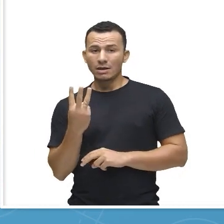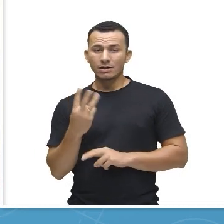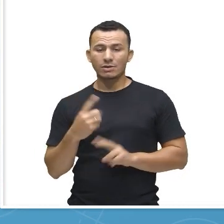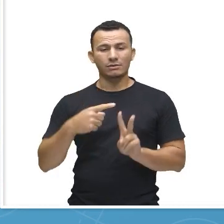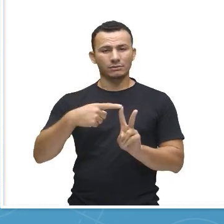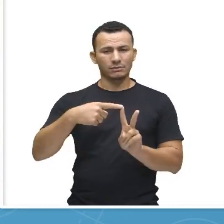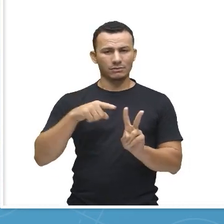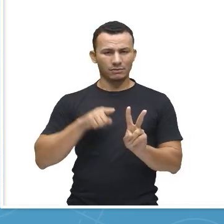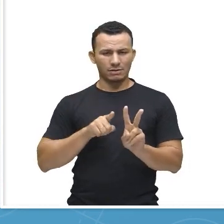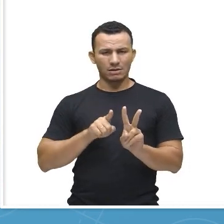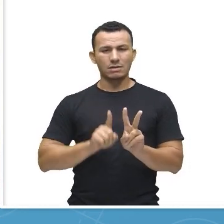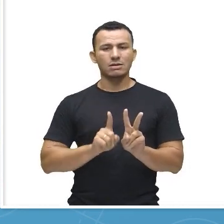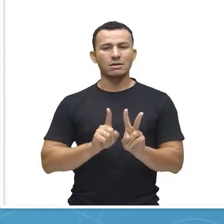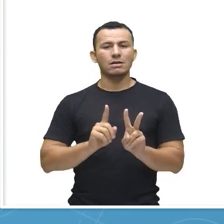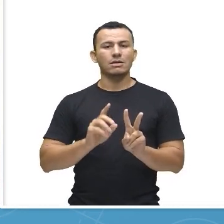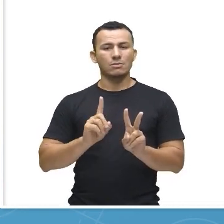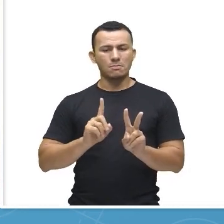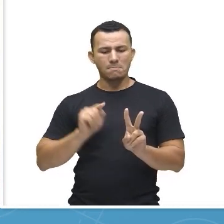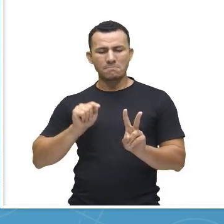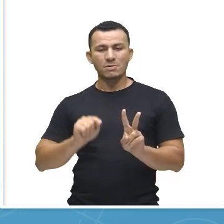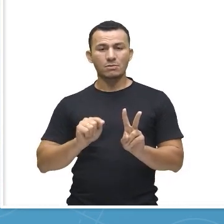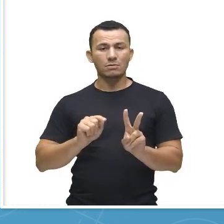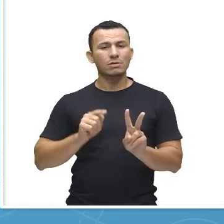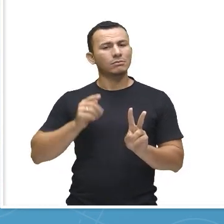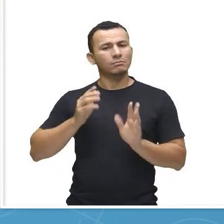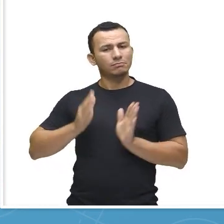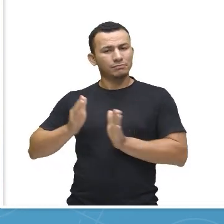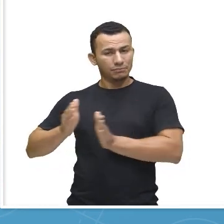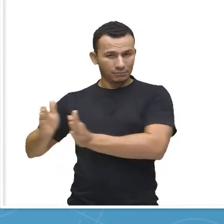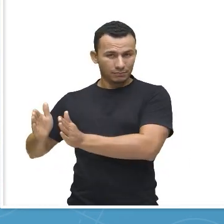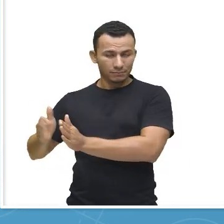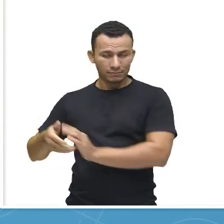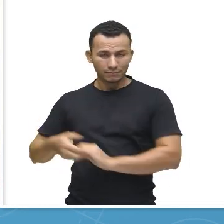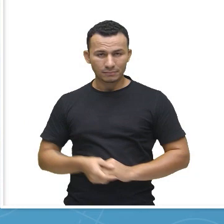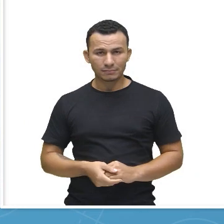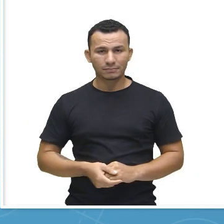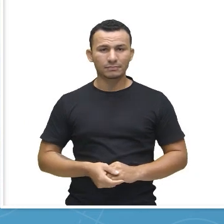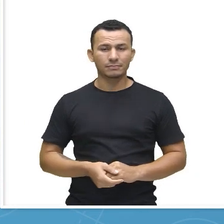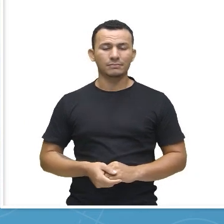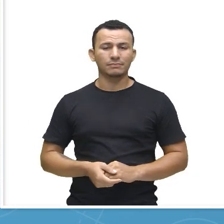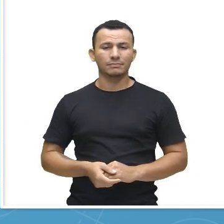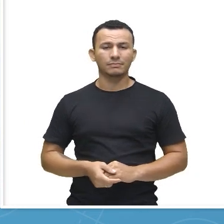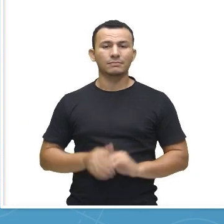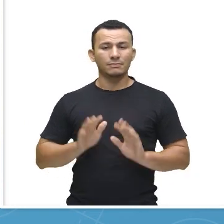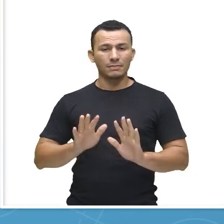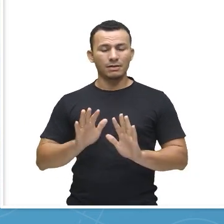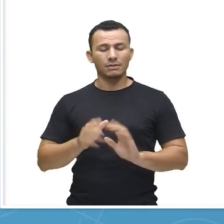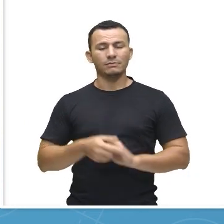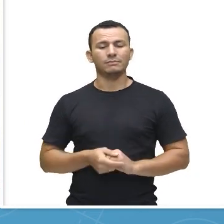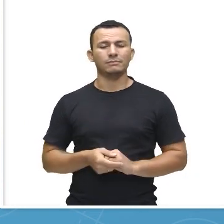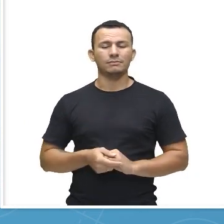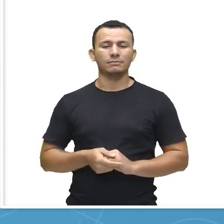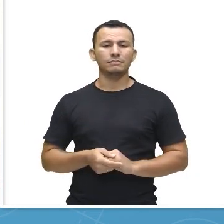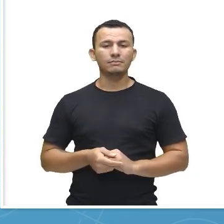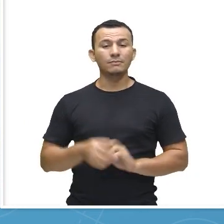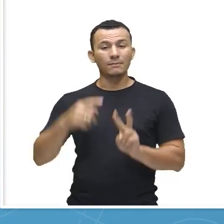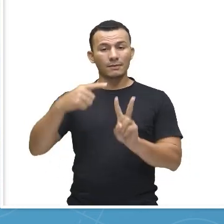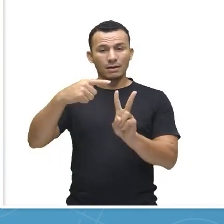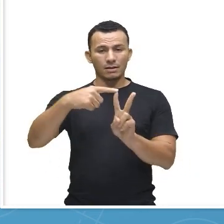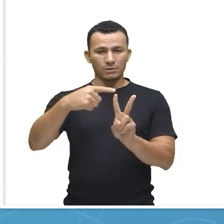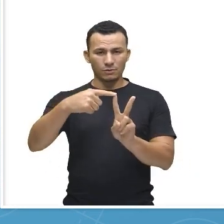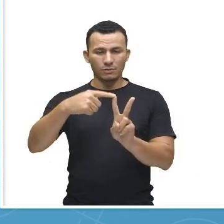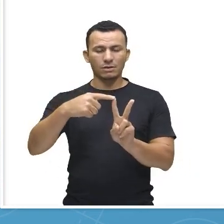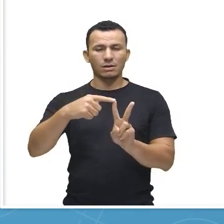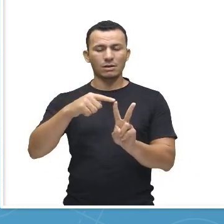decimais depois da vírgula, ficaria sobre 1.000. E assim por diante, tá? Agora sim, ó, eu tenho raiz